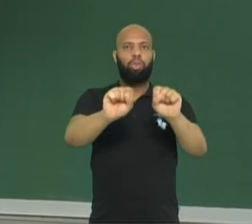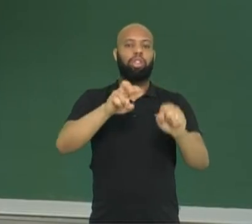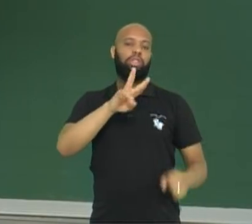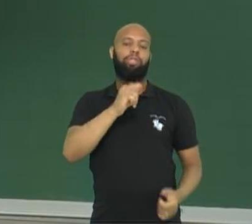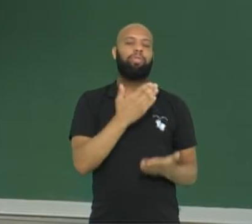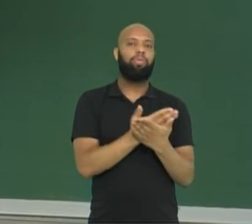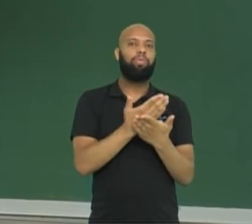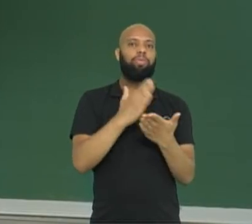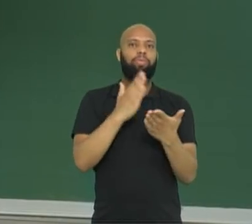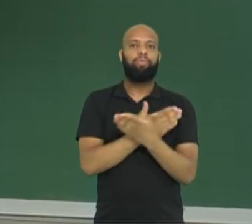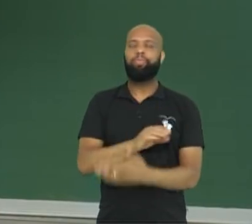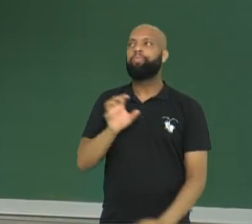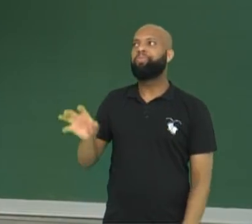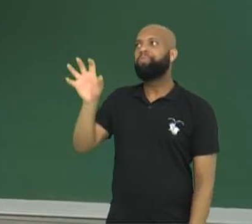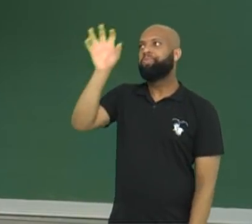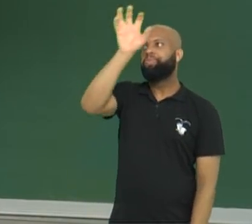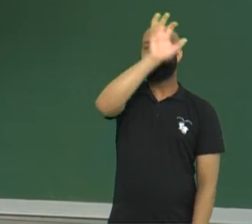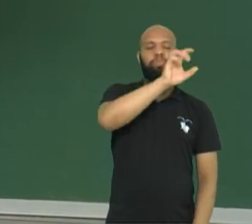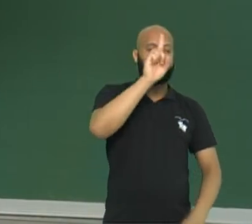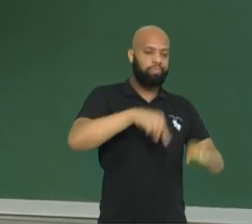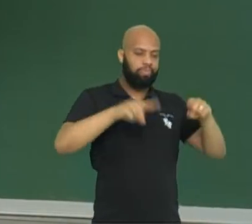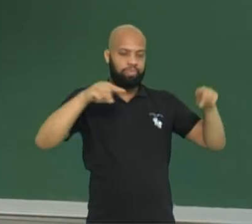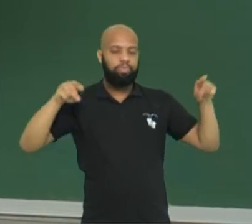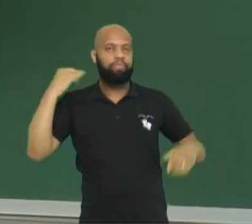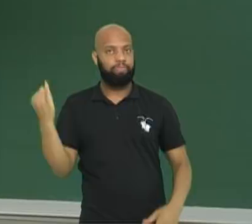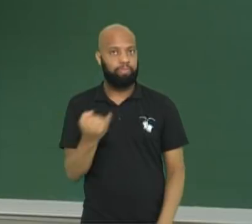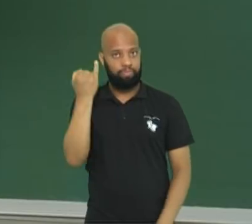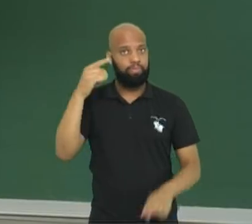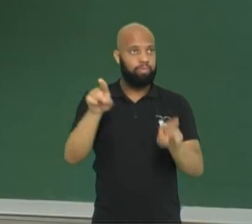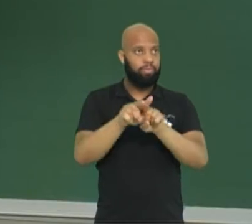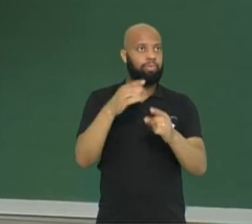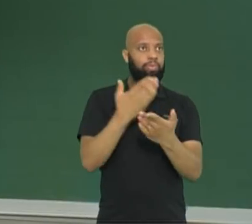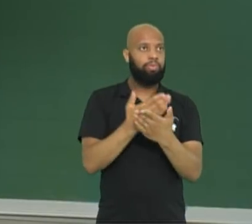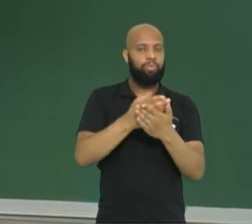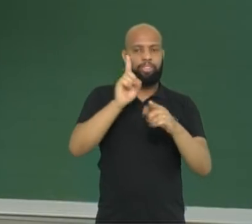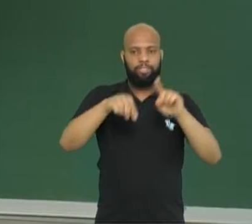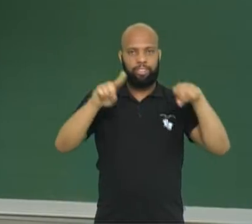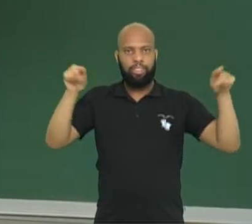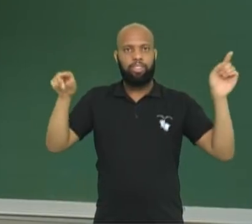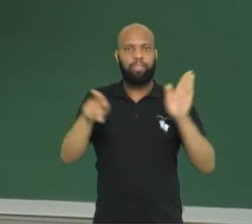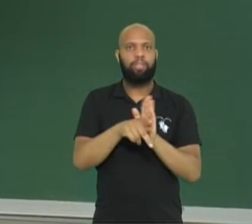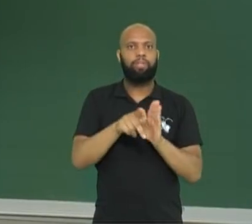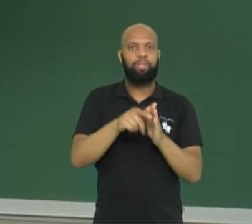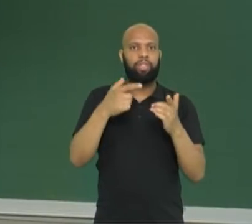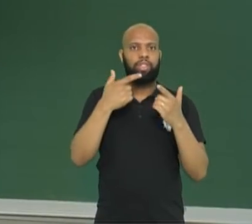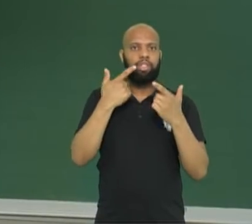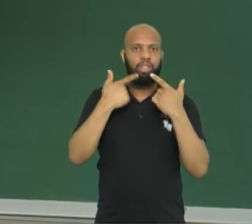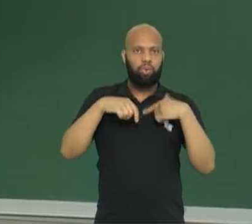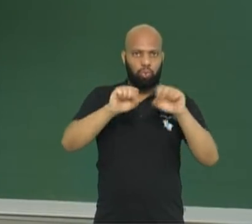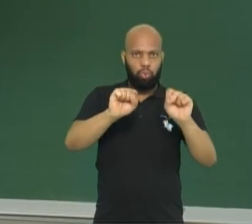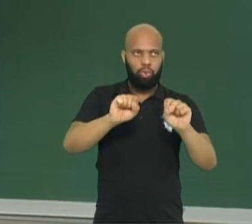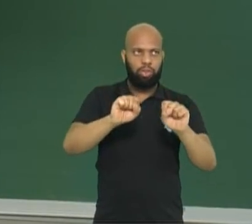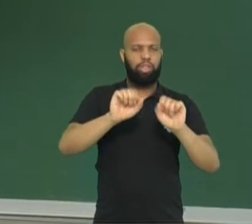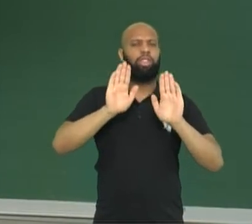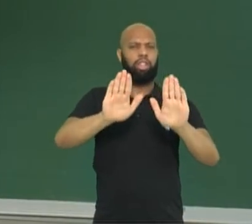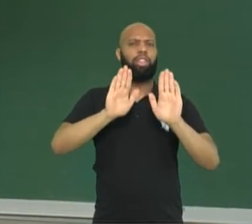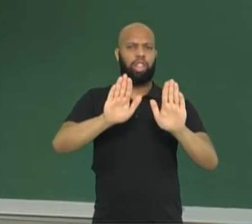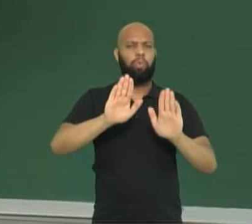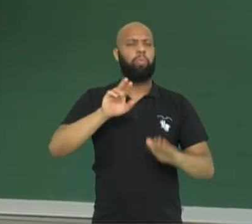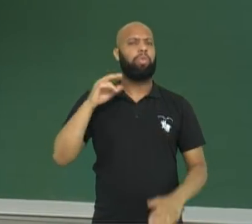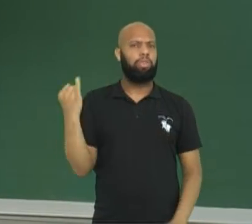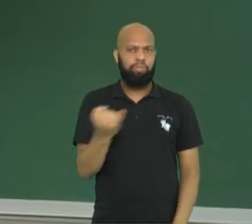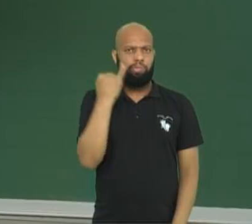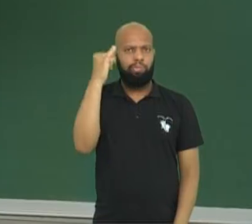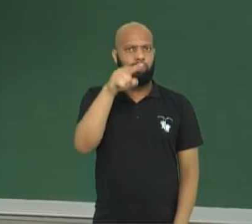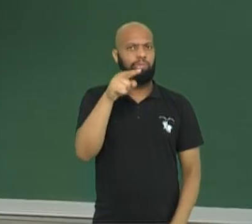alguns regionalismos, certo? Muito importante também falarmos de variação linguística. Mas não vou adiantar, tá? Porque é bem